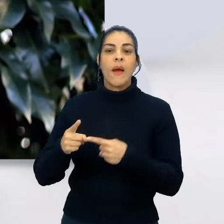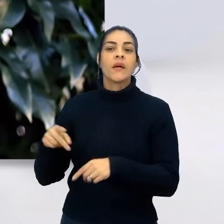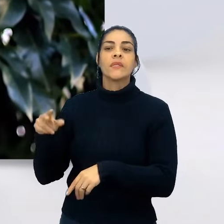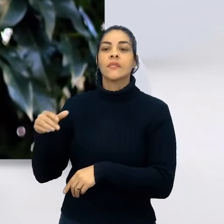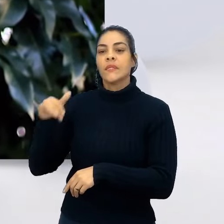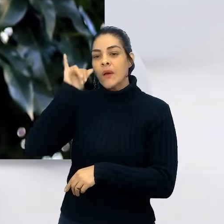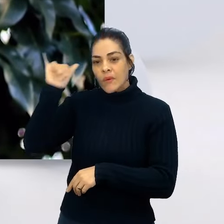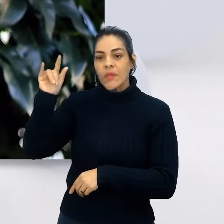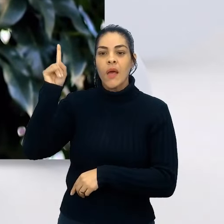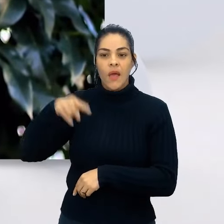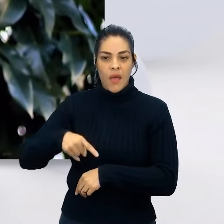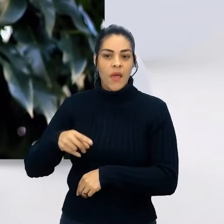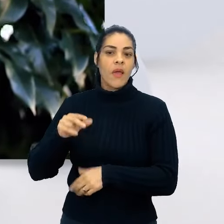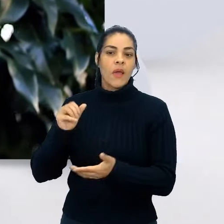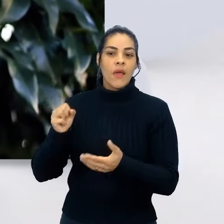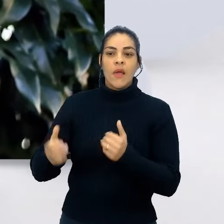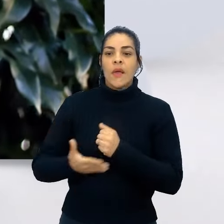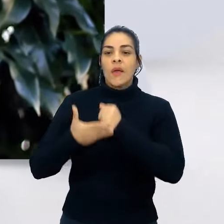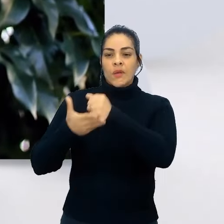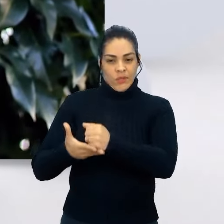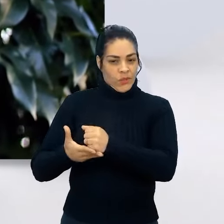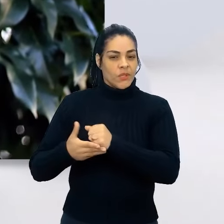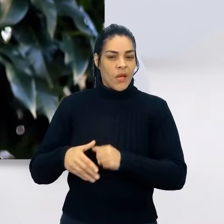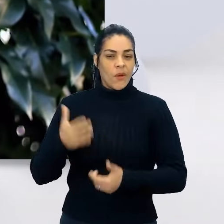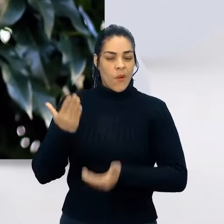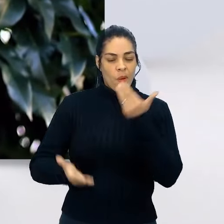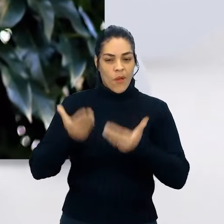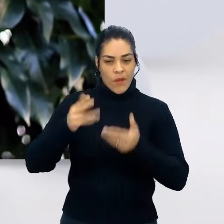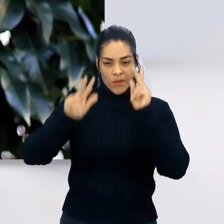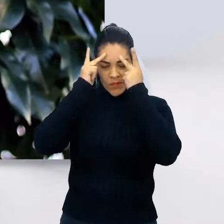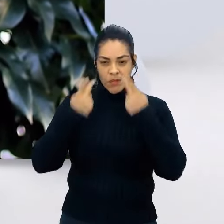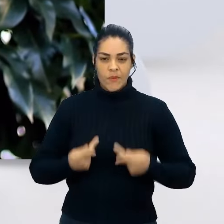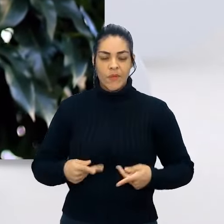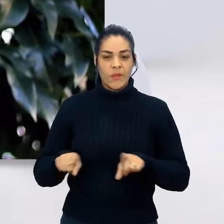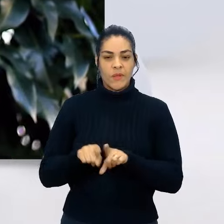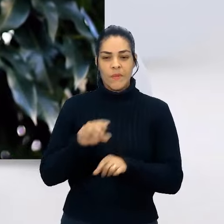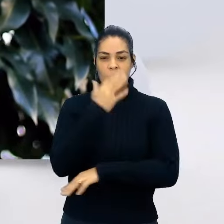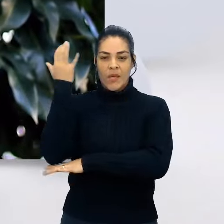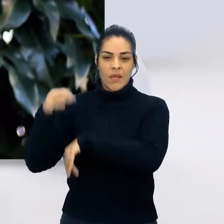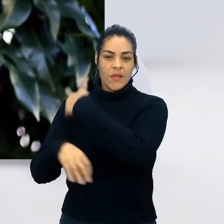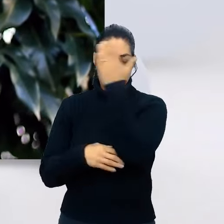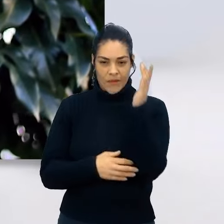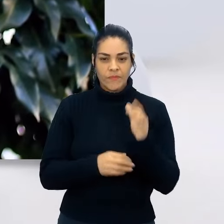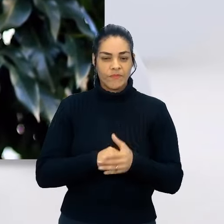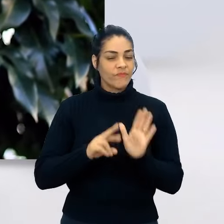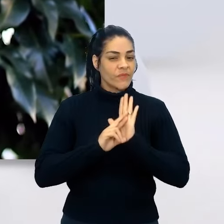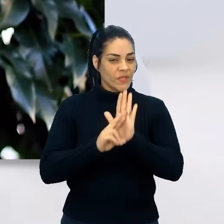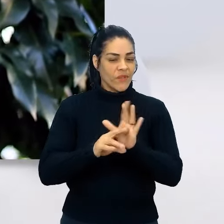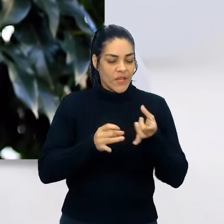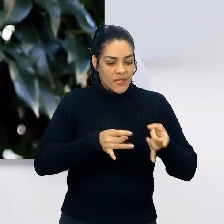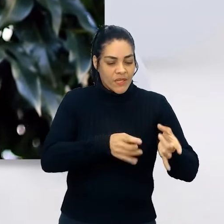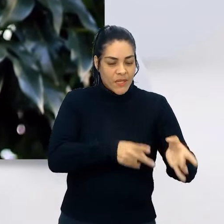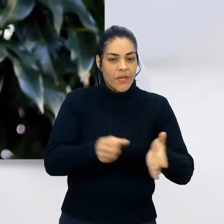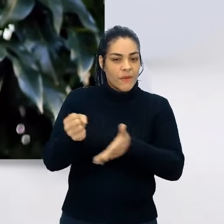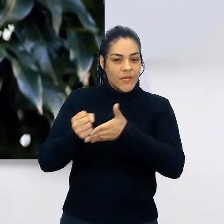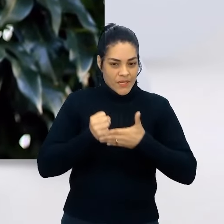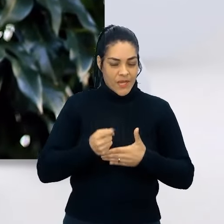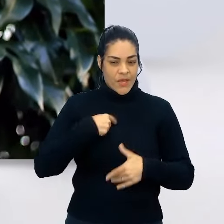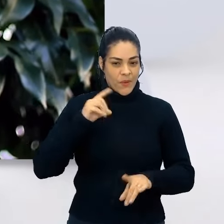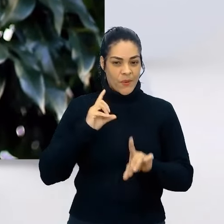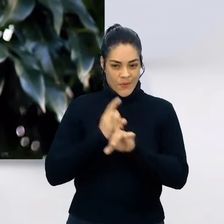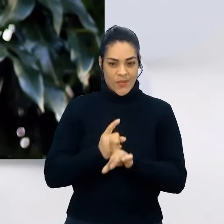de forma sustentável, com equilíbrio entre o ser humano e a natureza. Eu fui buscar uma referência técnica para trazer aqui e encontrei uma que eu